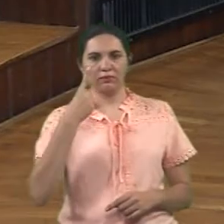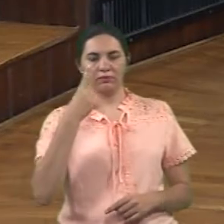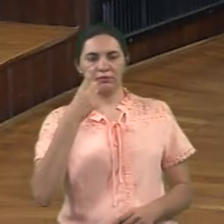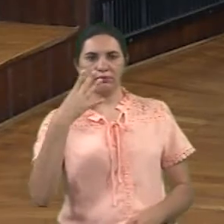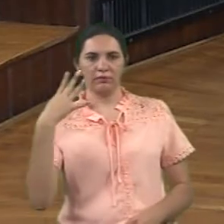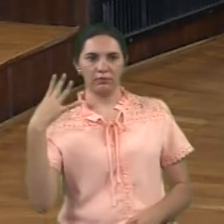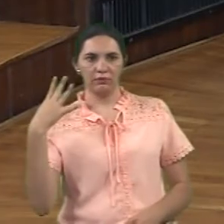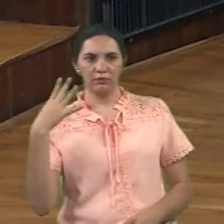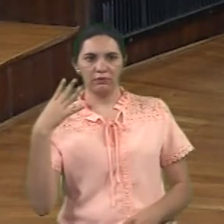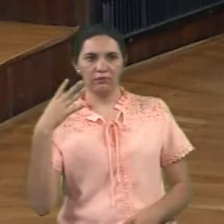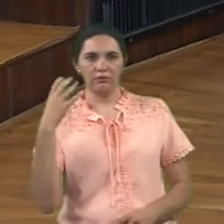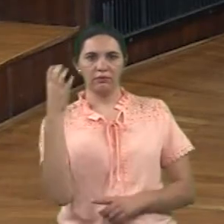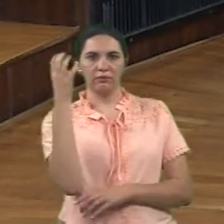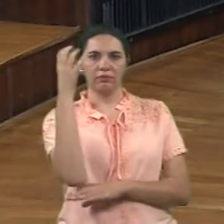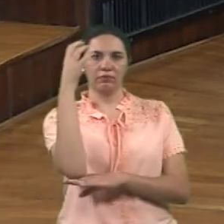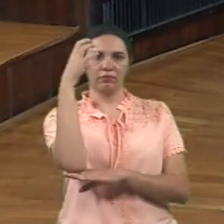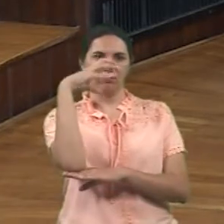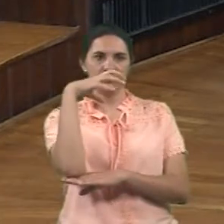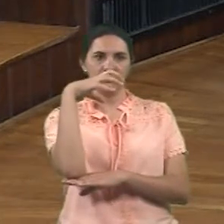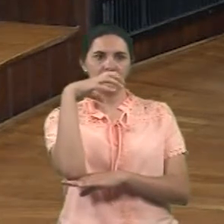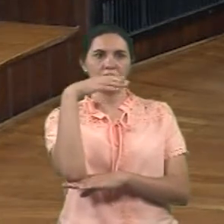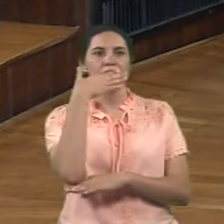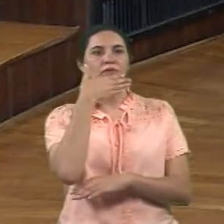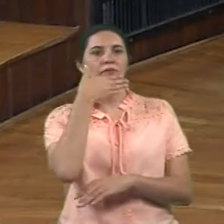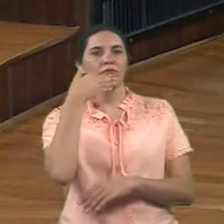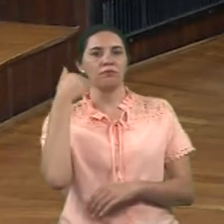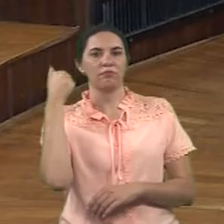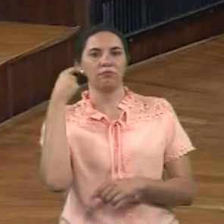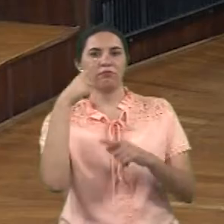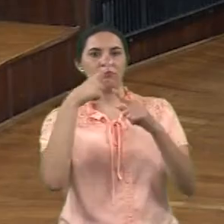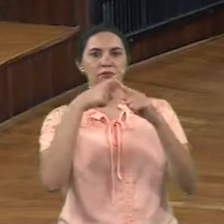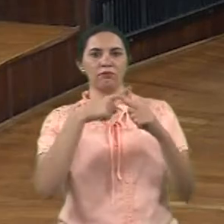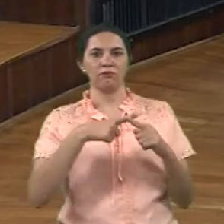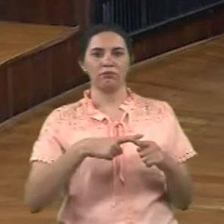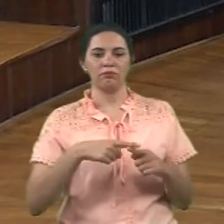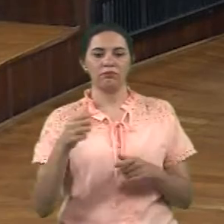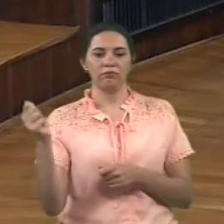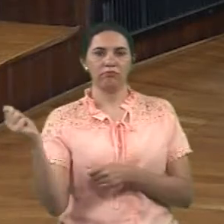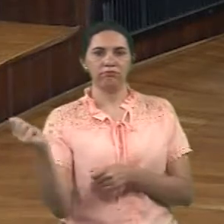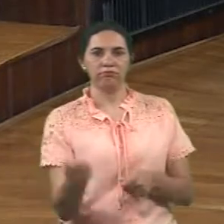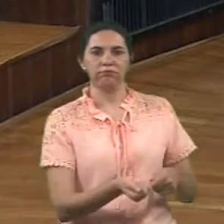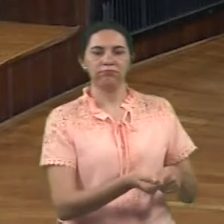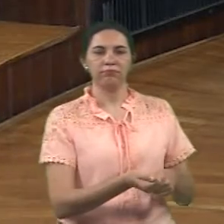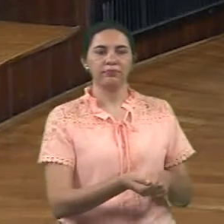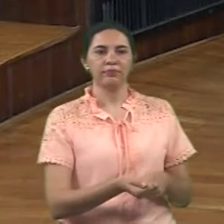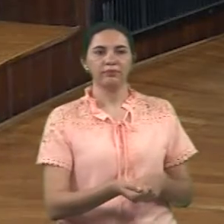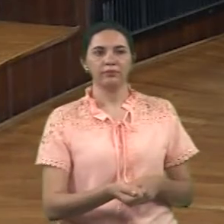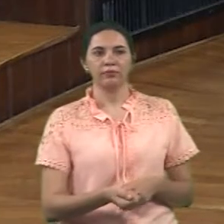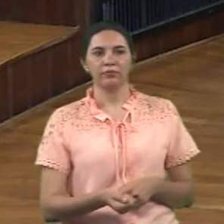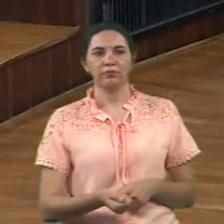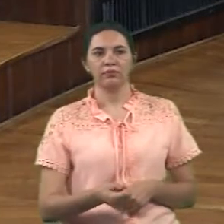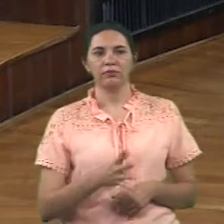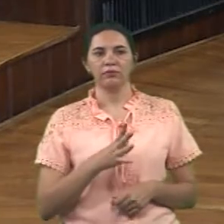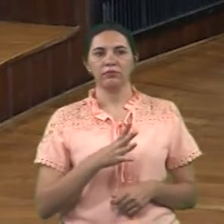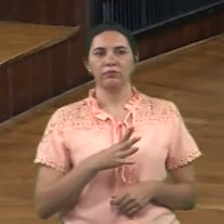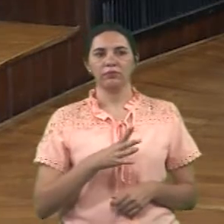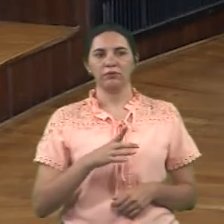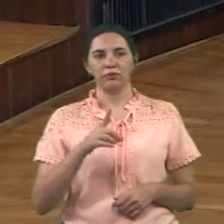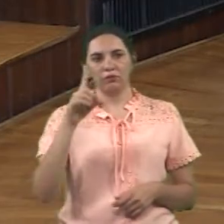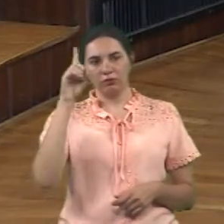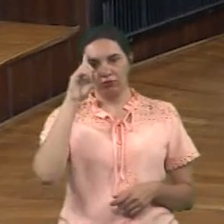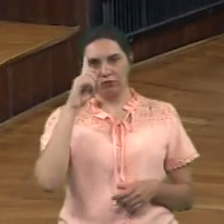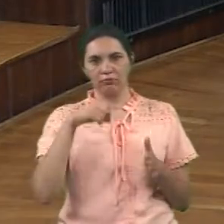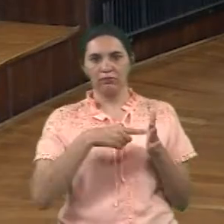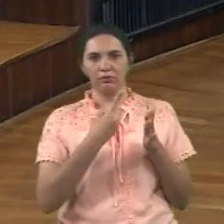cidade pelo troféu de melhor pinscher e melhor jogador do campeonato realizado dia de primeiro a